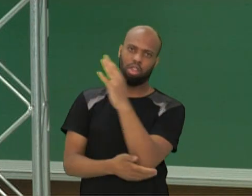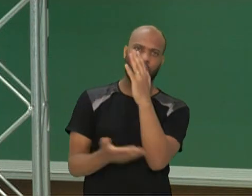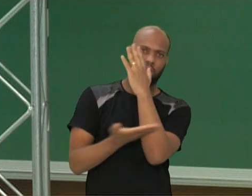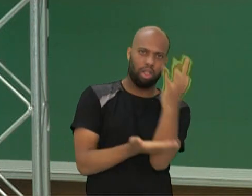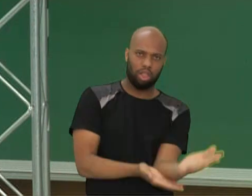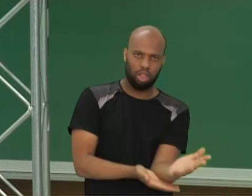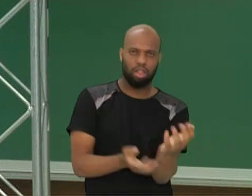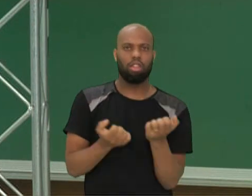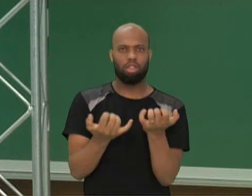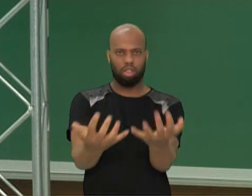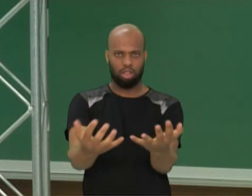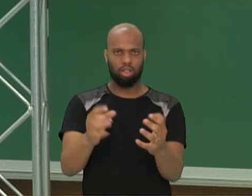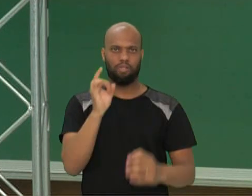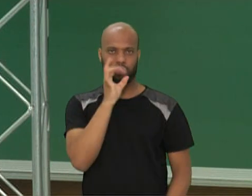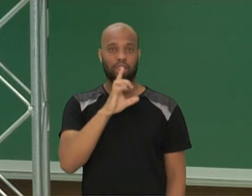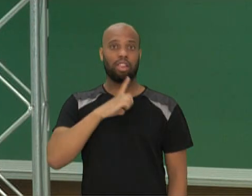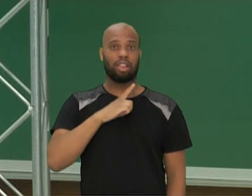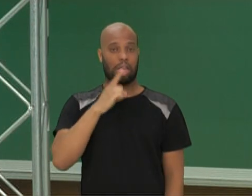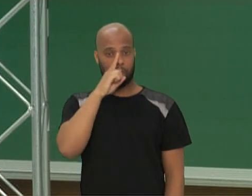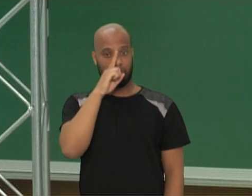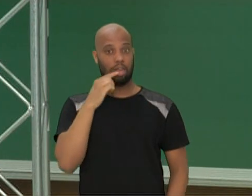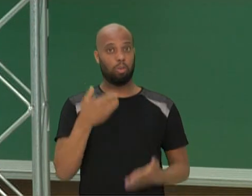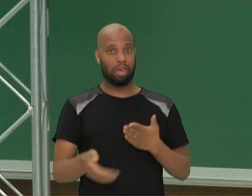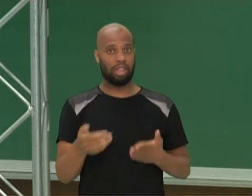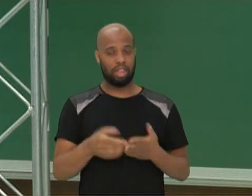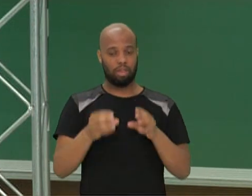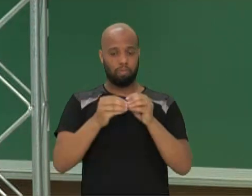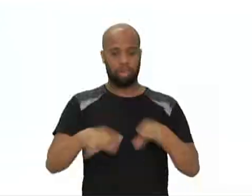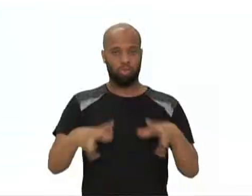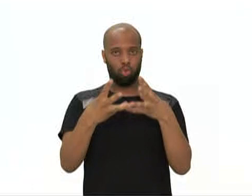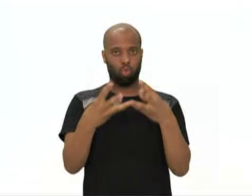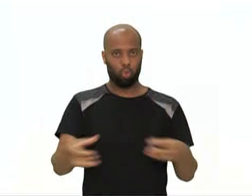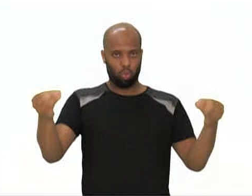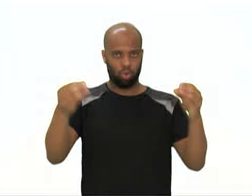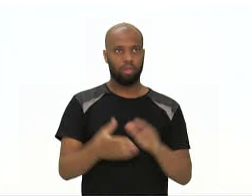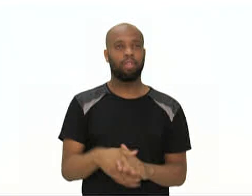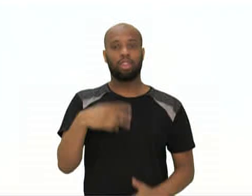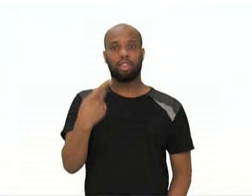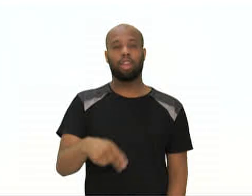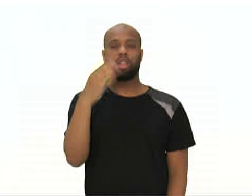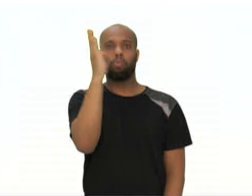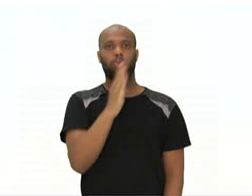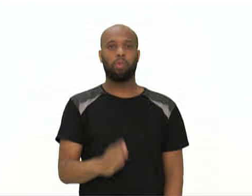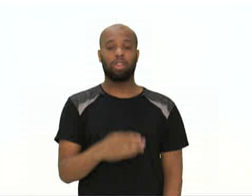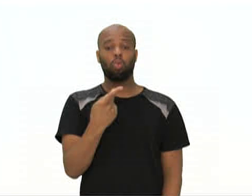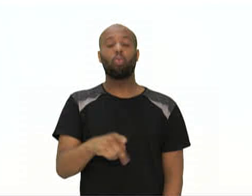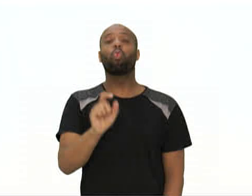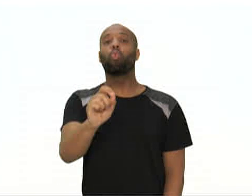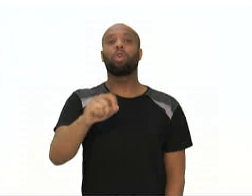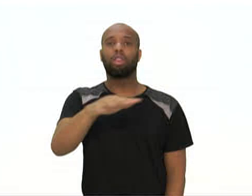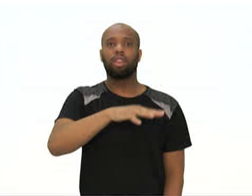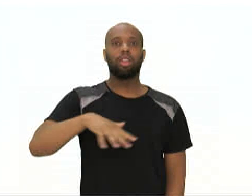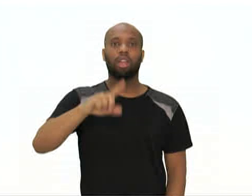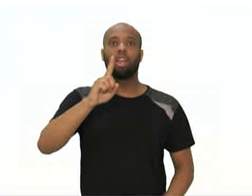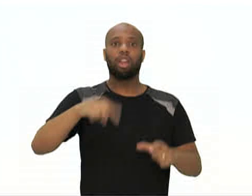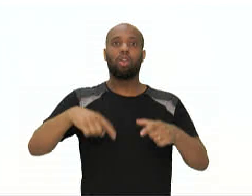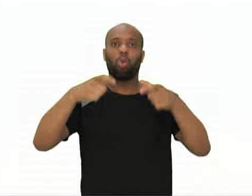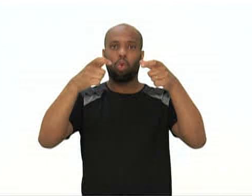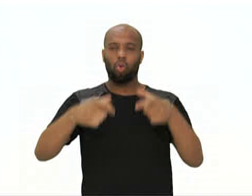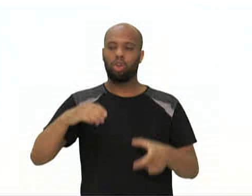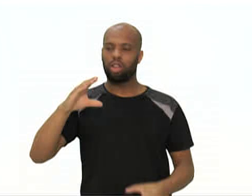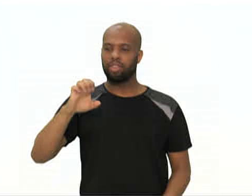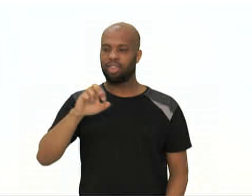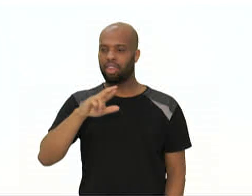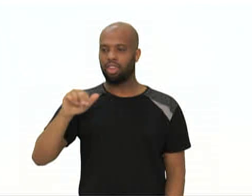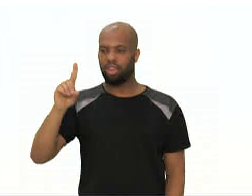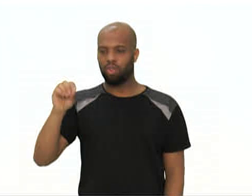Quer dizer que ela tem que estar ameaçada. E aqui no Brasil, os hotspots brasileiros são o Cerrado, que você pode ver